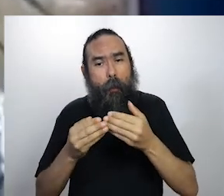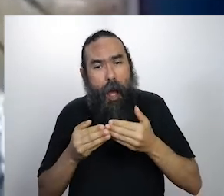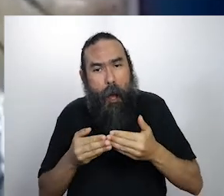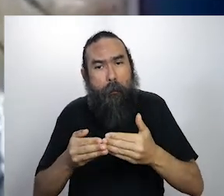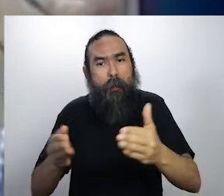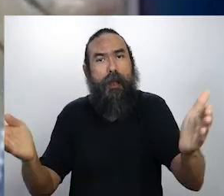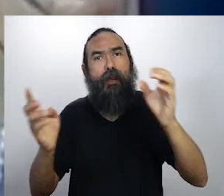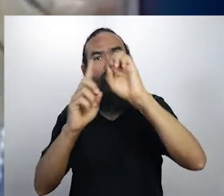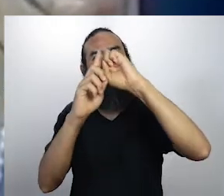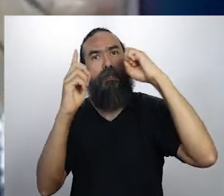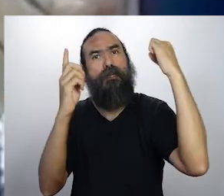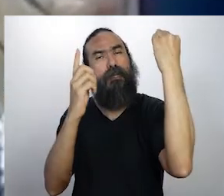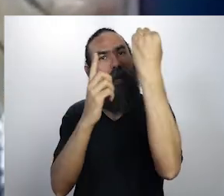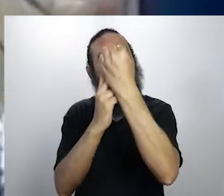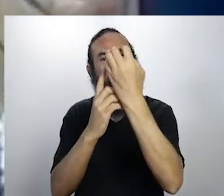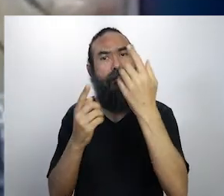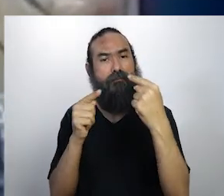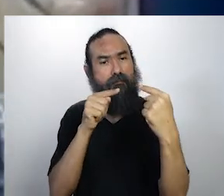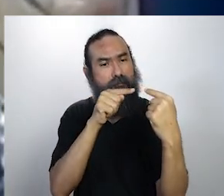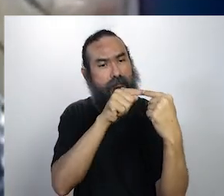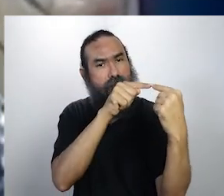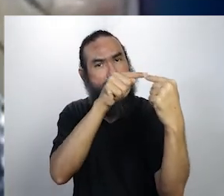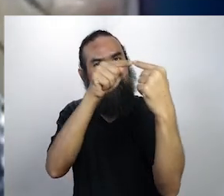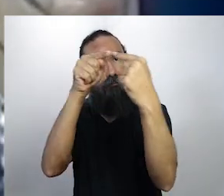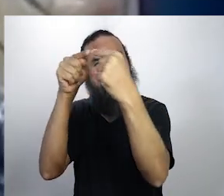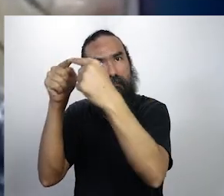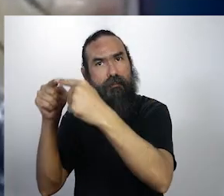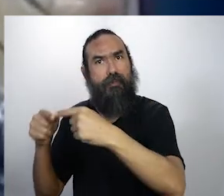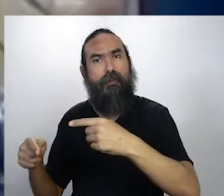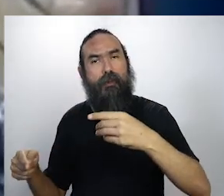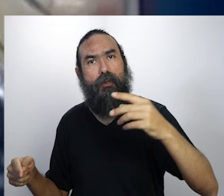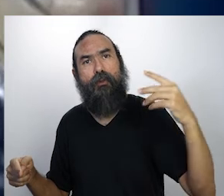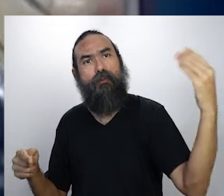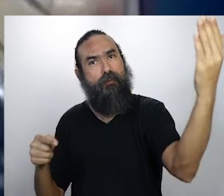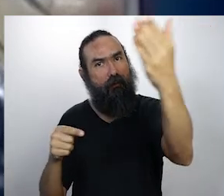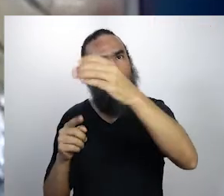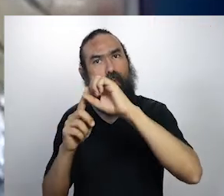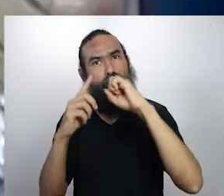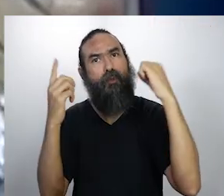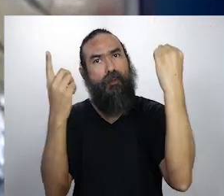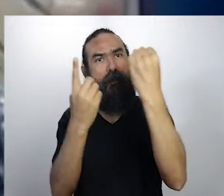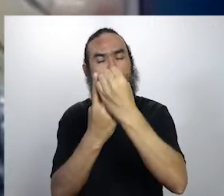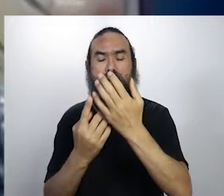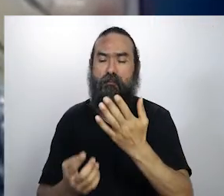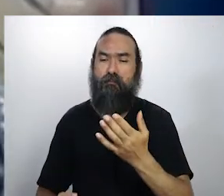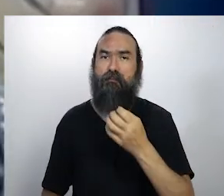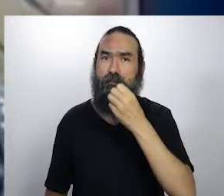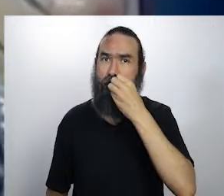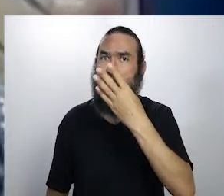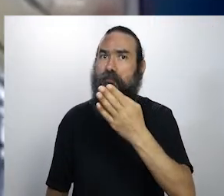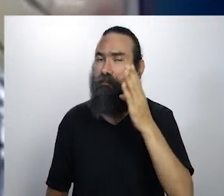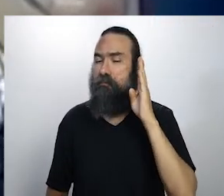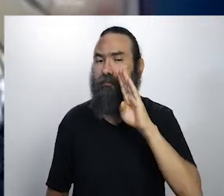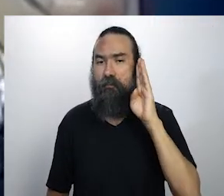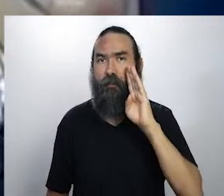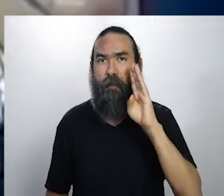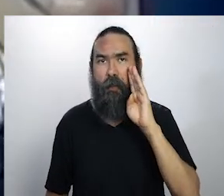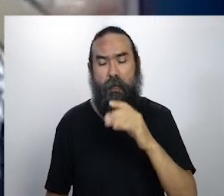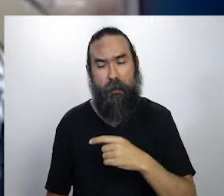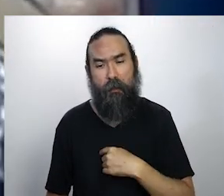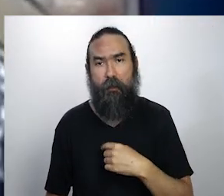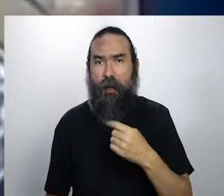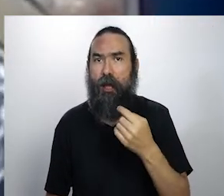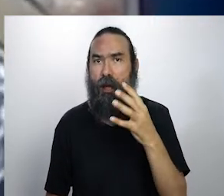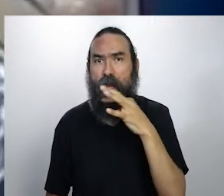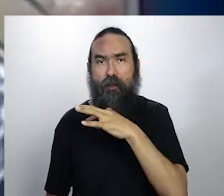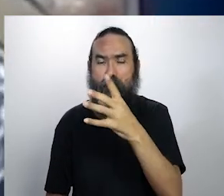a contemporaneidade, para as novas falas, para novas vozes lá dentro, né? Muito interessante, eu estou